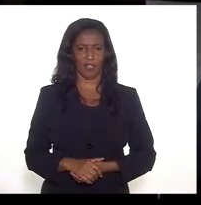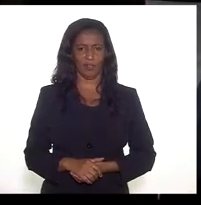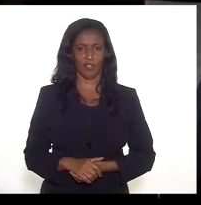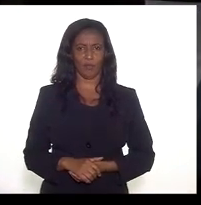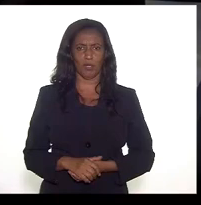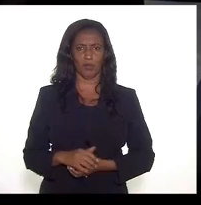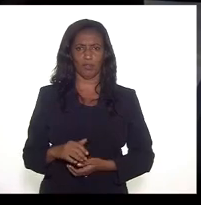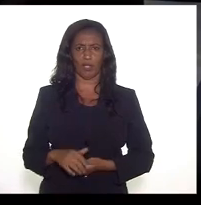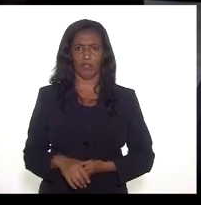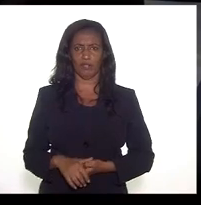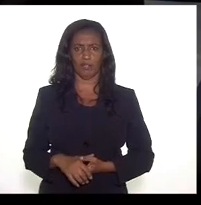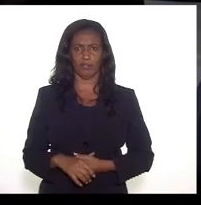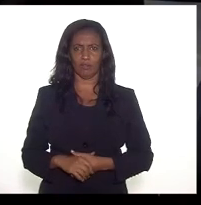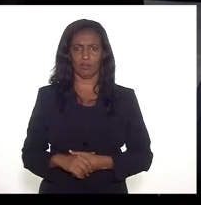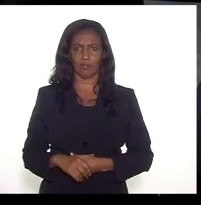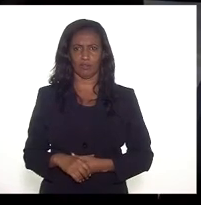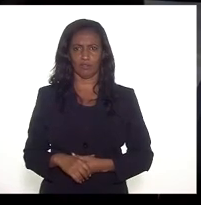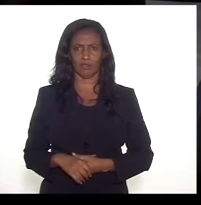Ô Val,